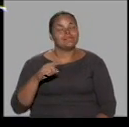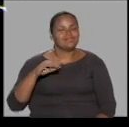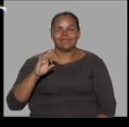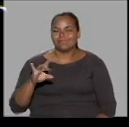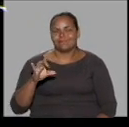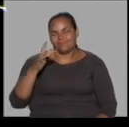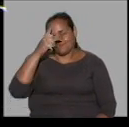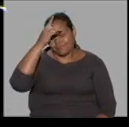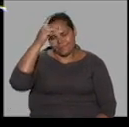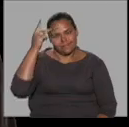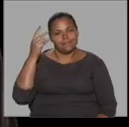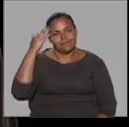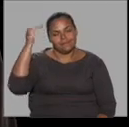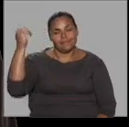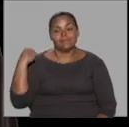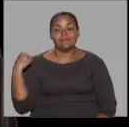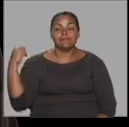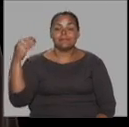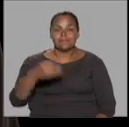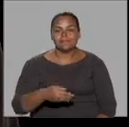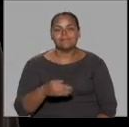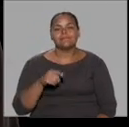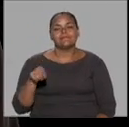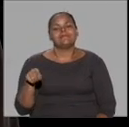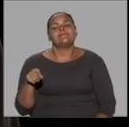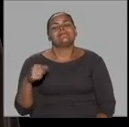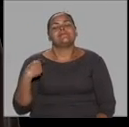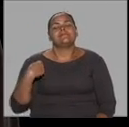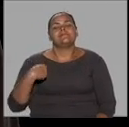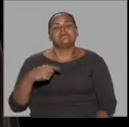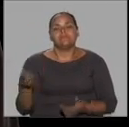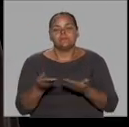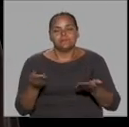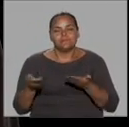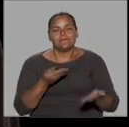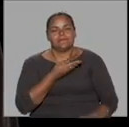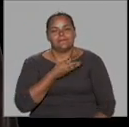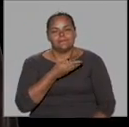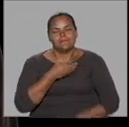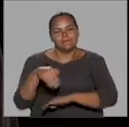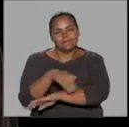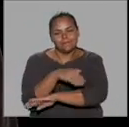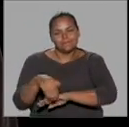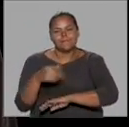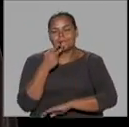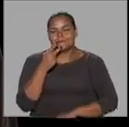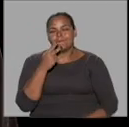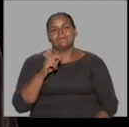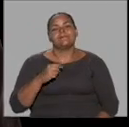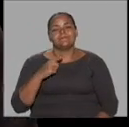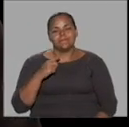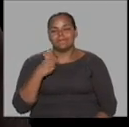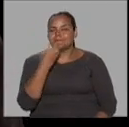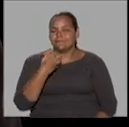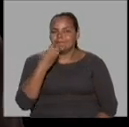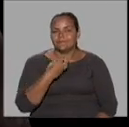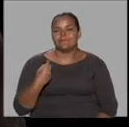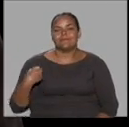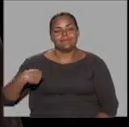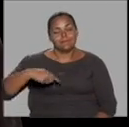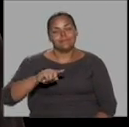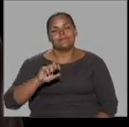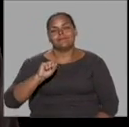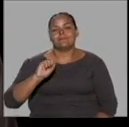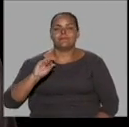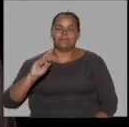nata. E aí fomos nesse show. E aí levei, convidei uns amigos da rua, né? Falei que ia ter esse show. Aí eles, não, vamos